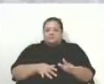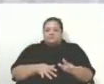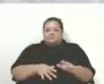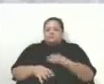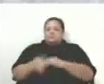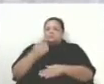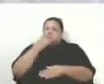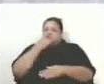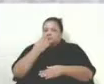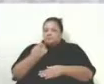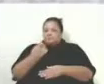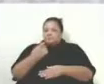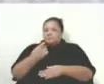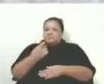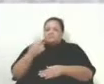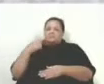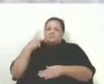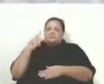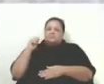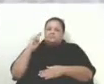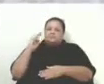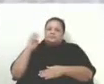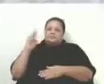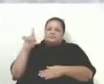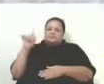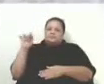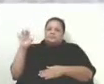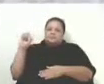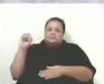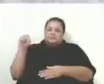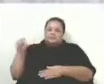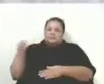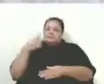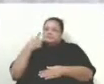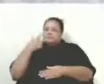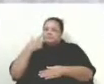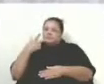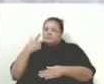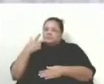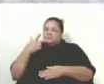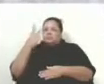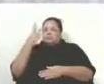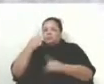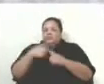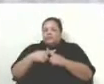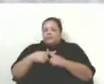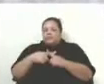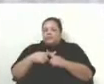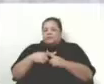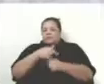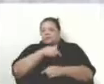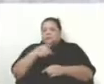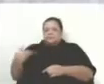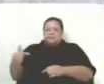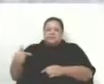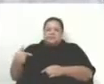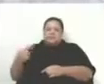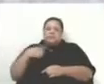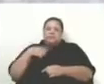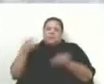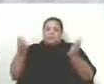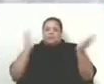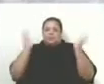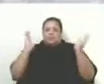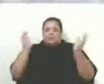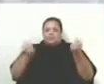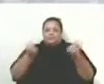o trabalho desses garis, eles passam pelo menos duas vezes por semana na porta da sua casa. Não precisa jogar em